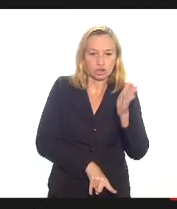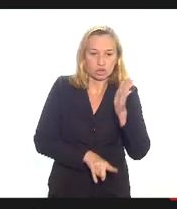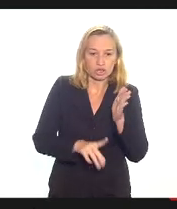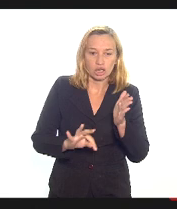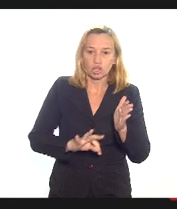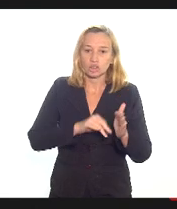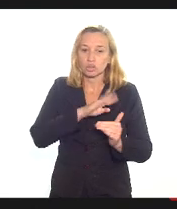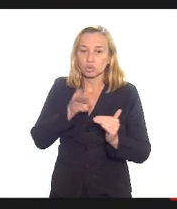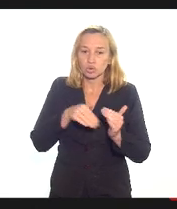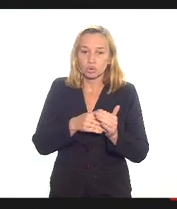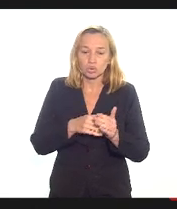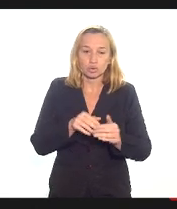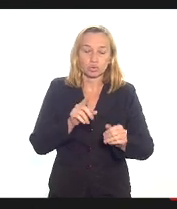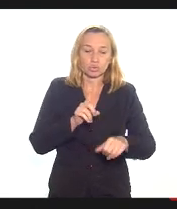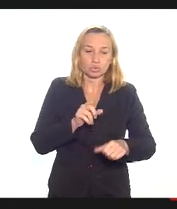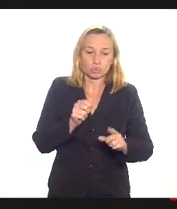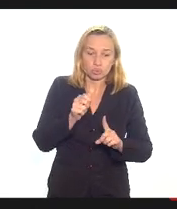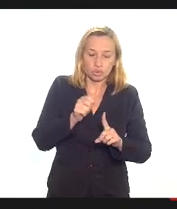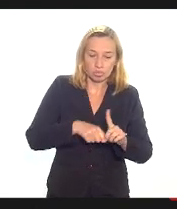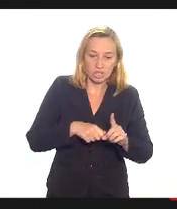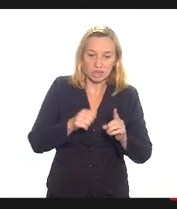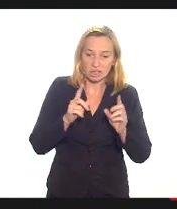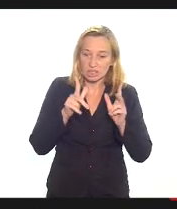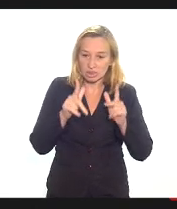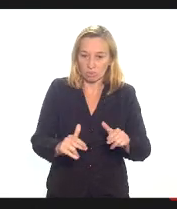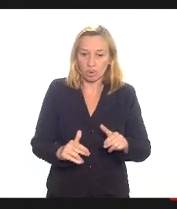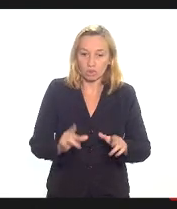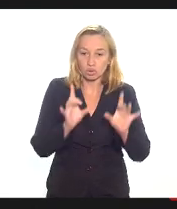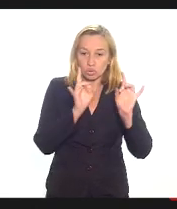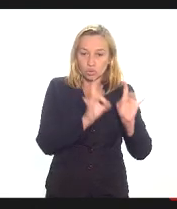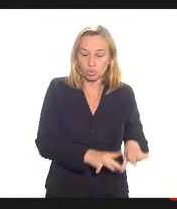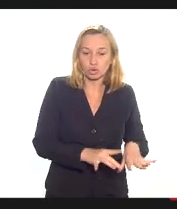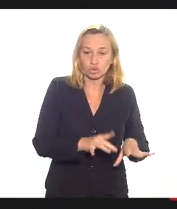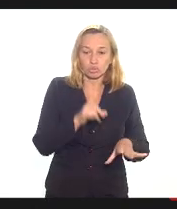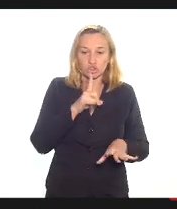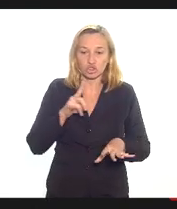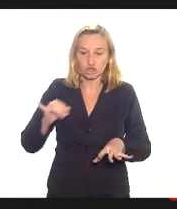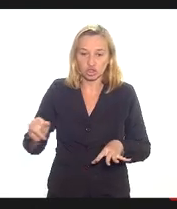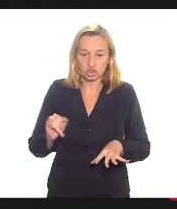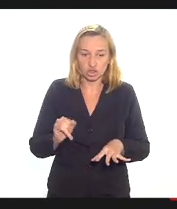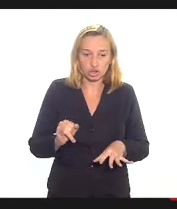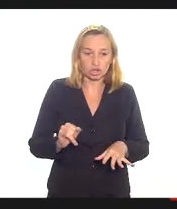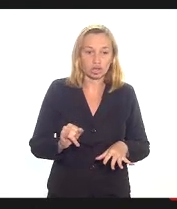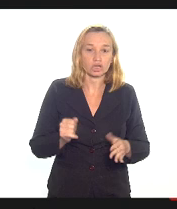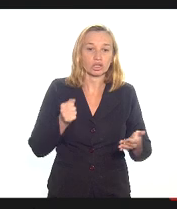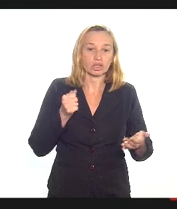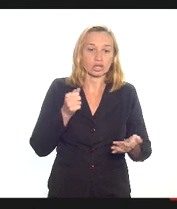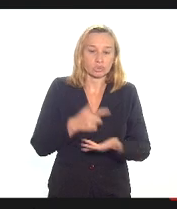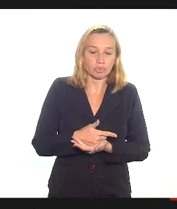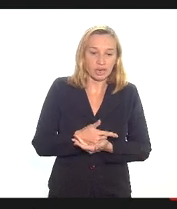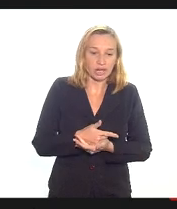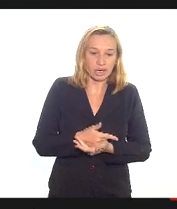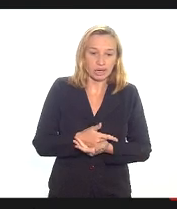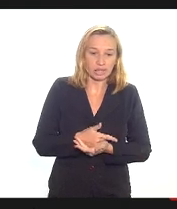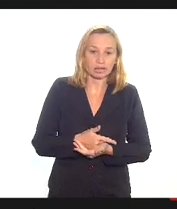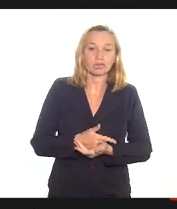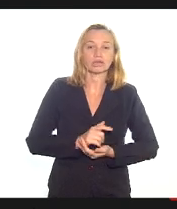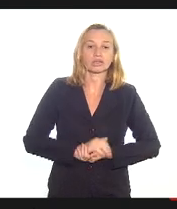no mesmo trimestre, o Estado do Rio de Janeiro, no último dia anterior ao pagamento, ia